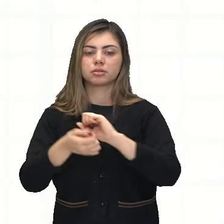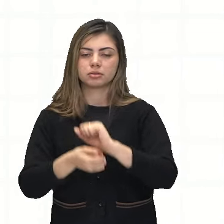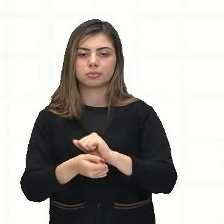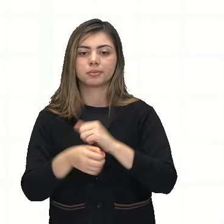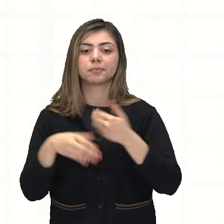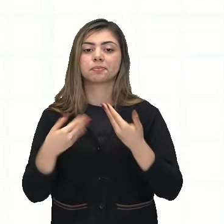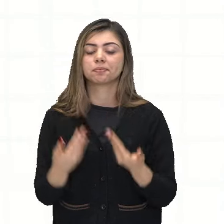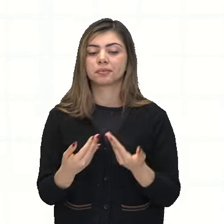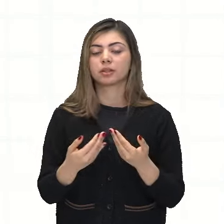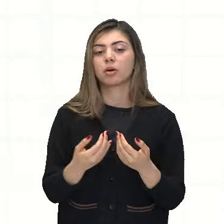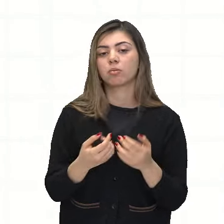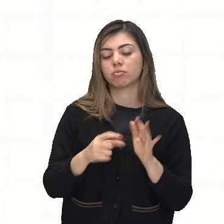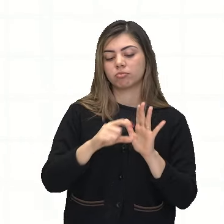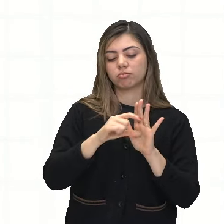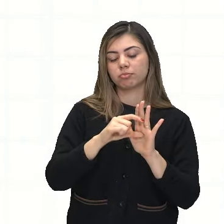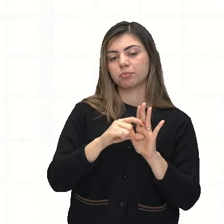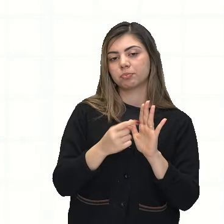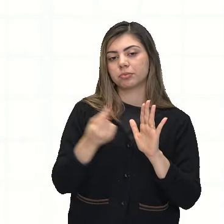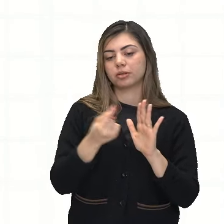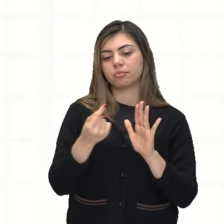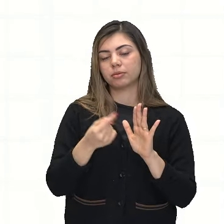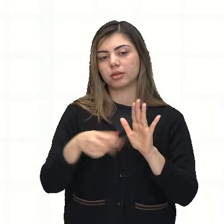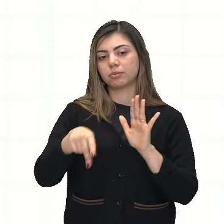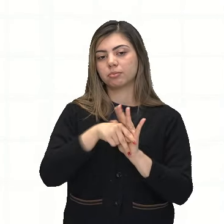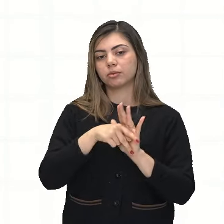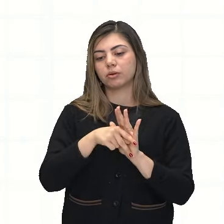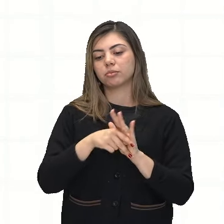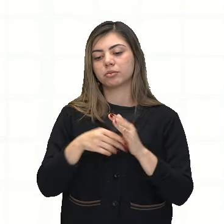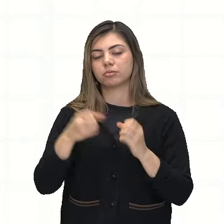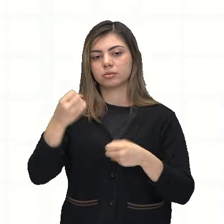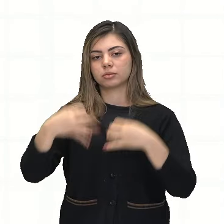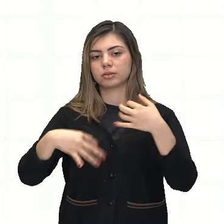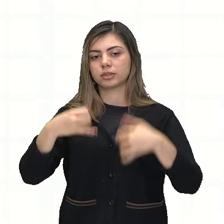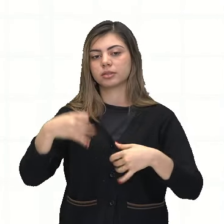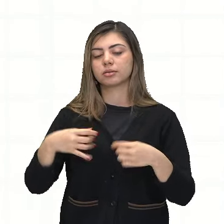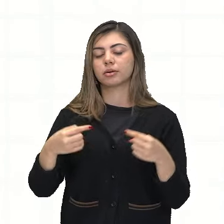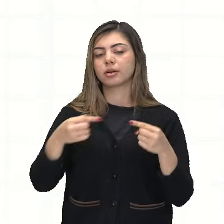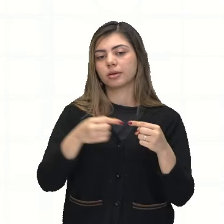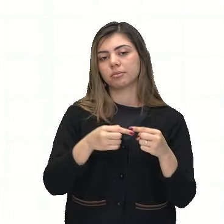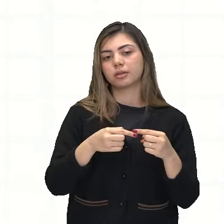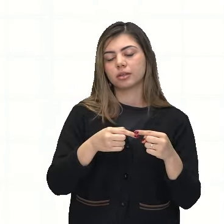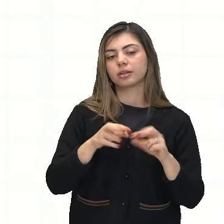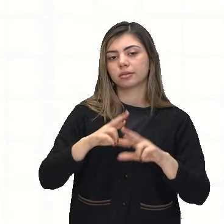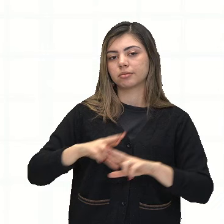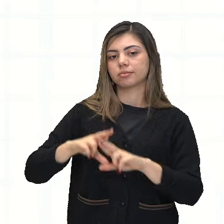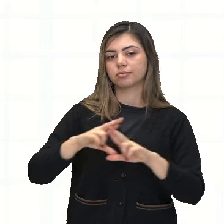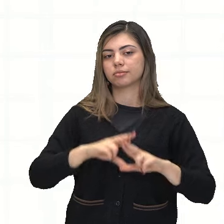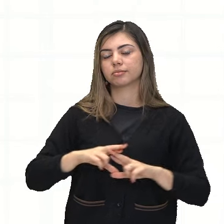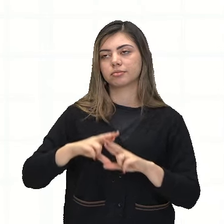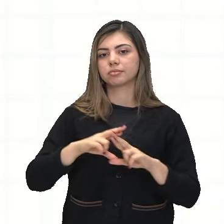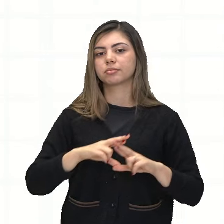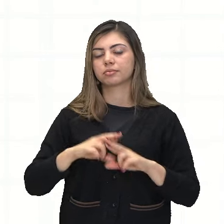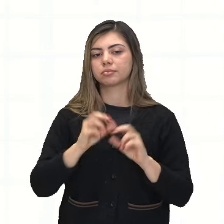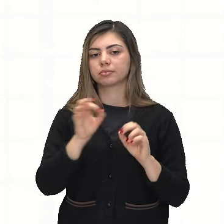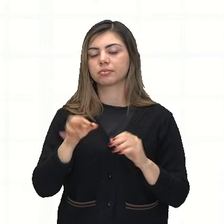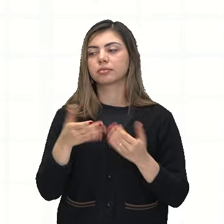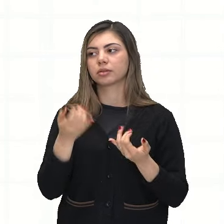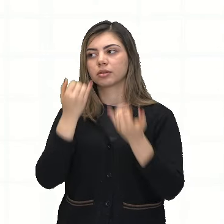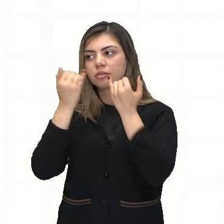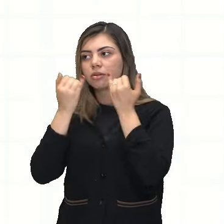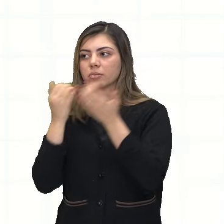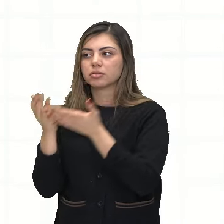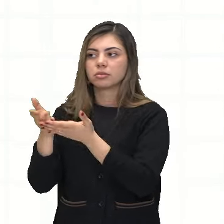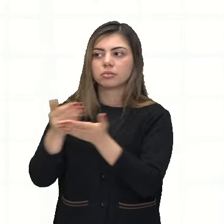então no meu primeiro parágrafo de desenvolvimento eu vou falar sobre reciclagem falar sobre dados que falam sobre